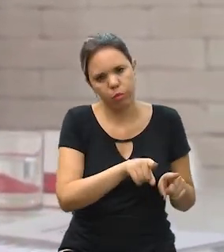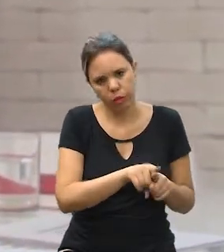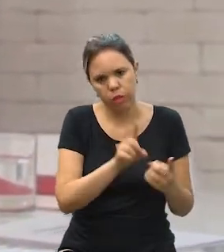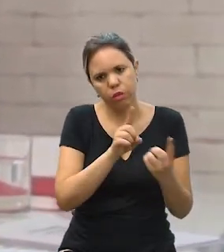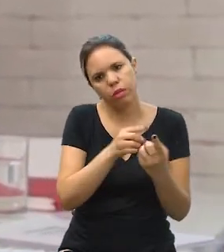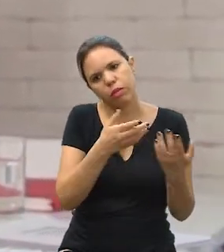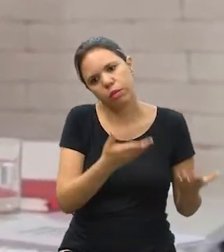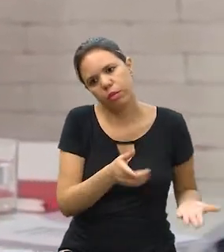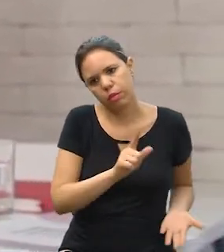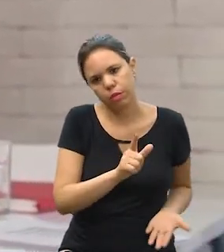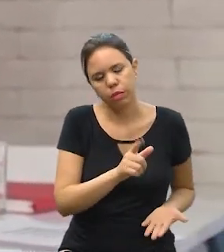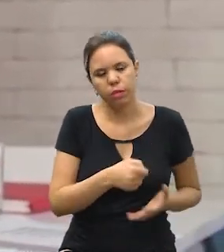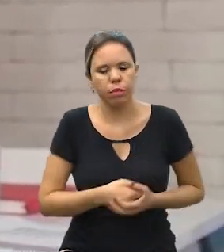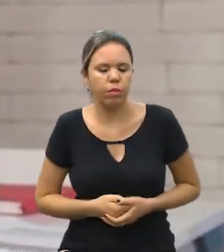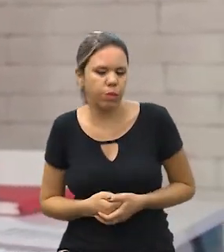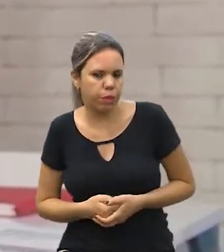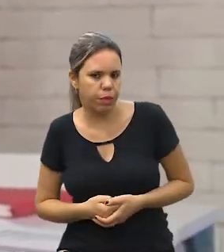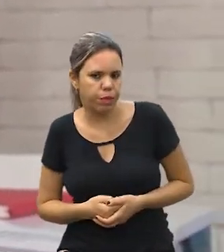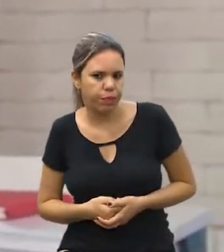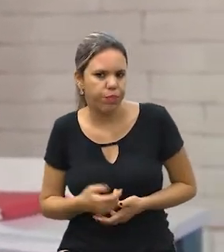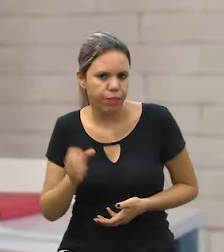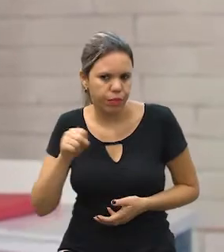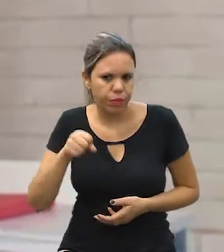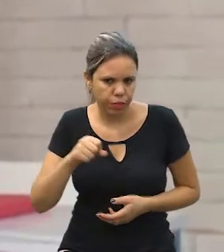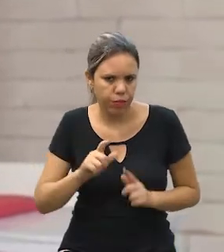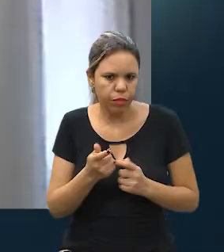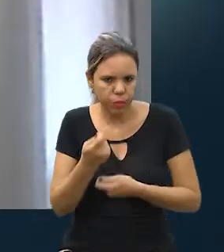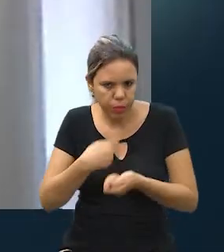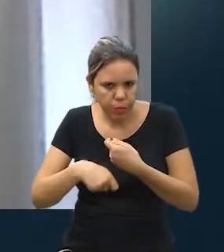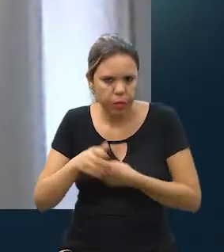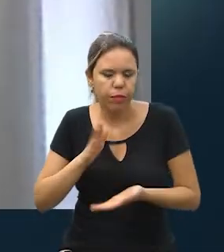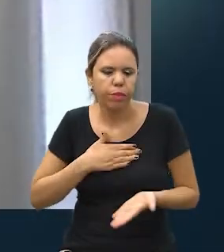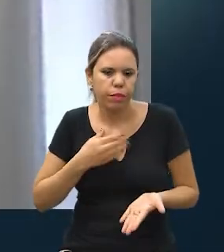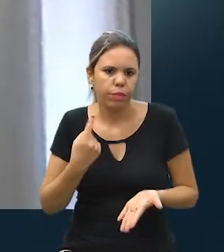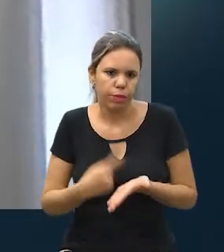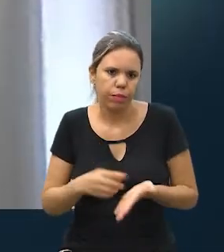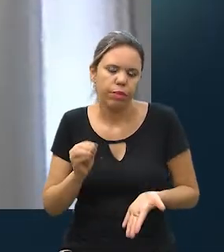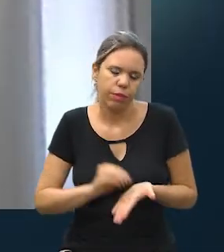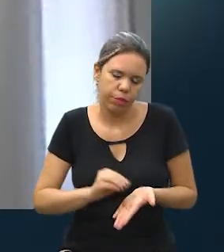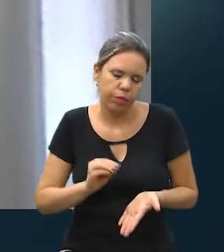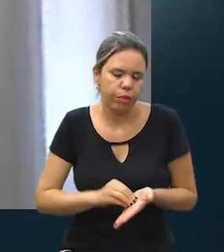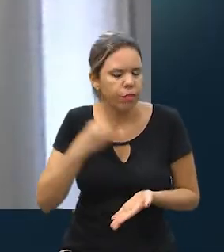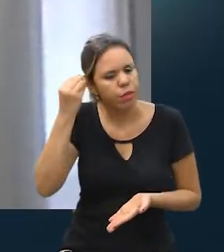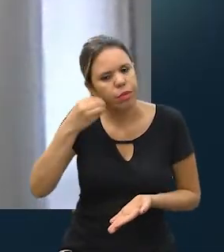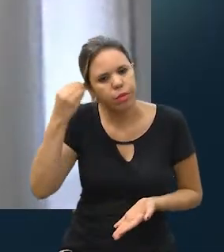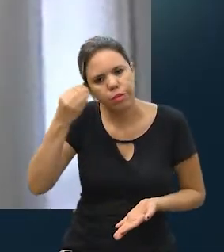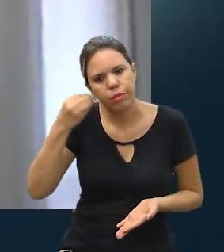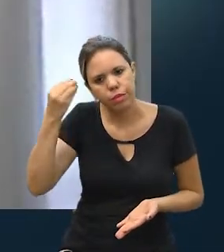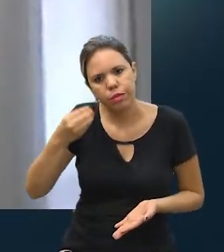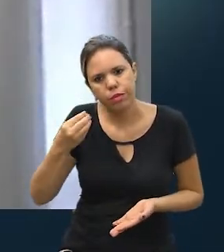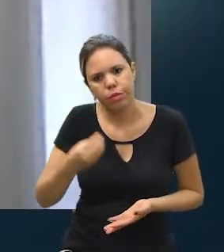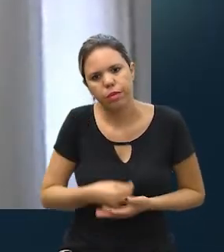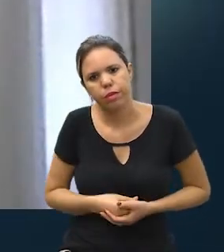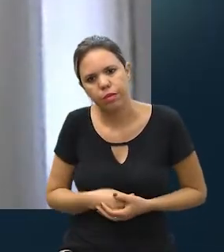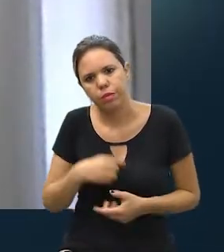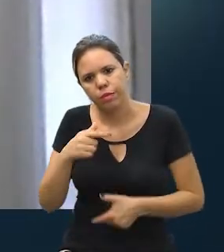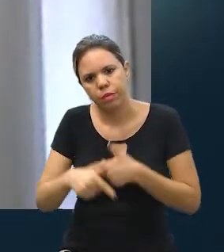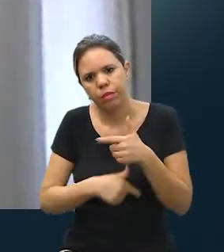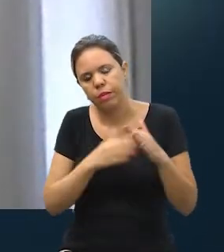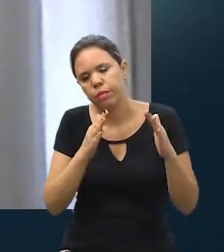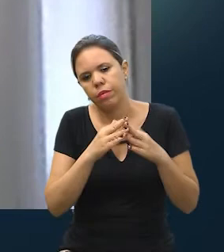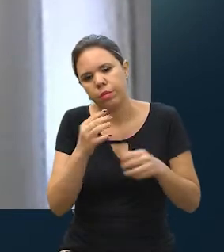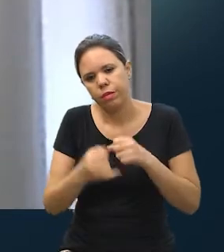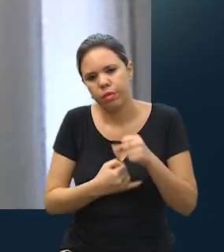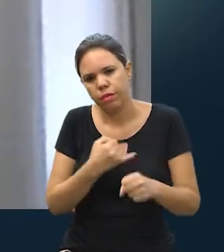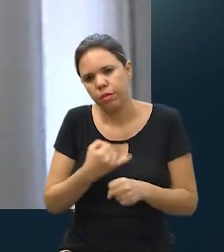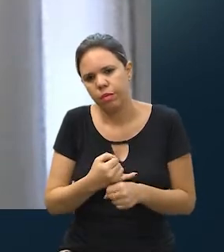meu cliente, obviamente, mas eu consigo gerenciar minha agenda. Então, essa experiência de trabalhar em casa,